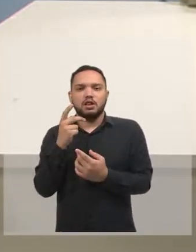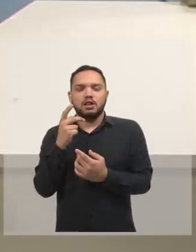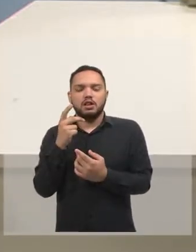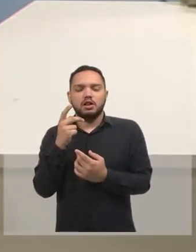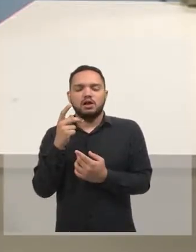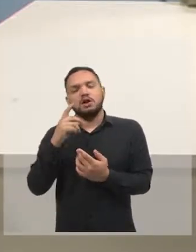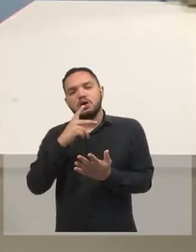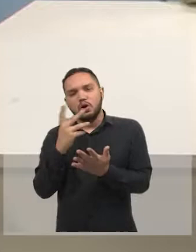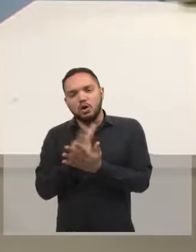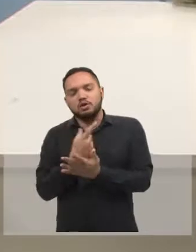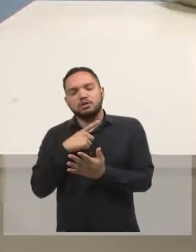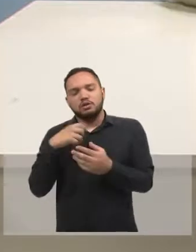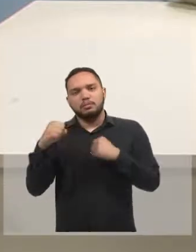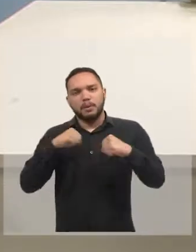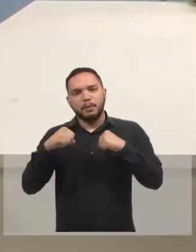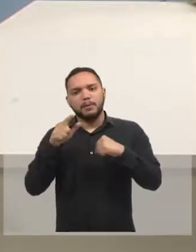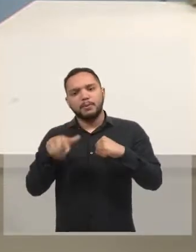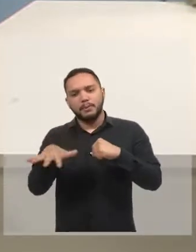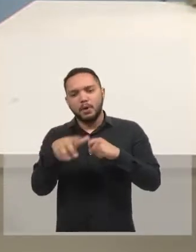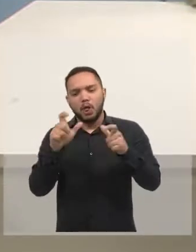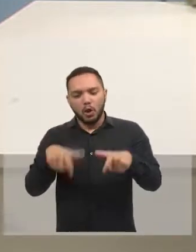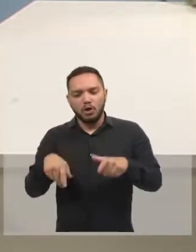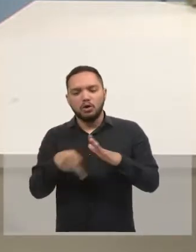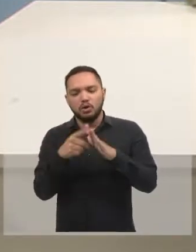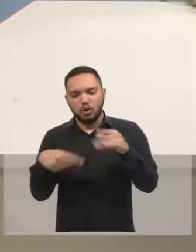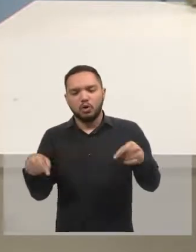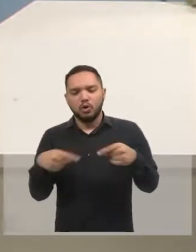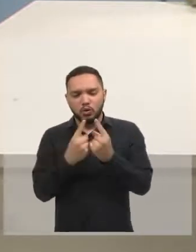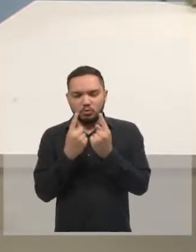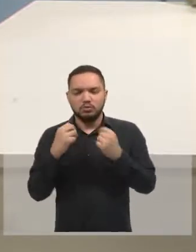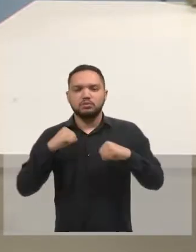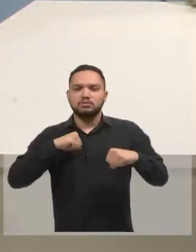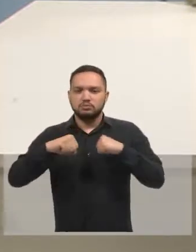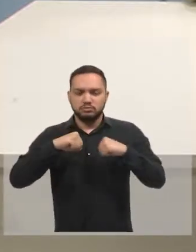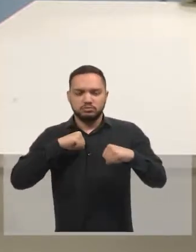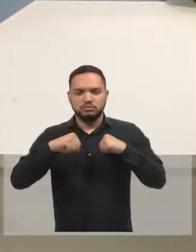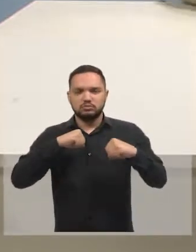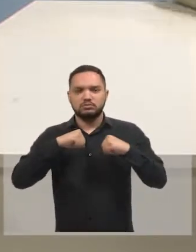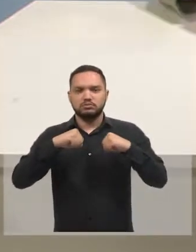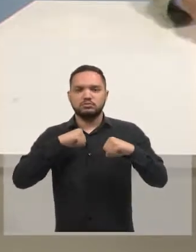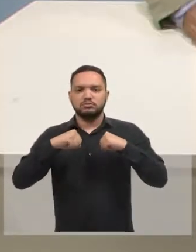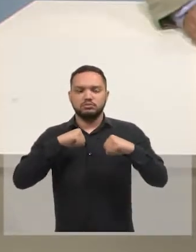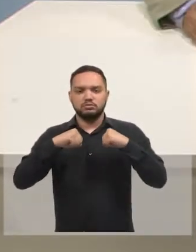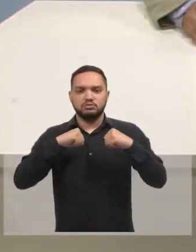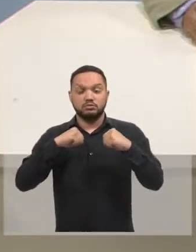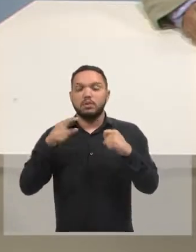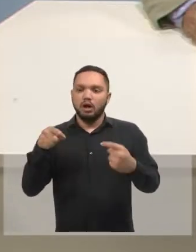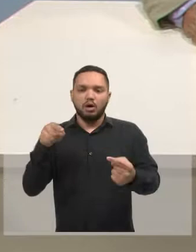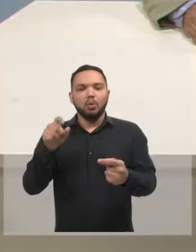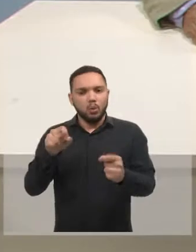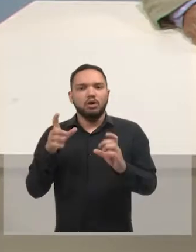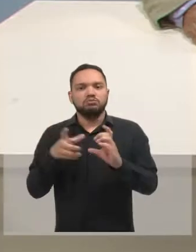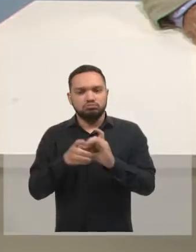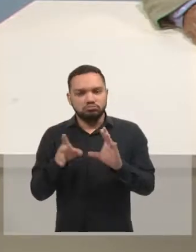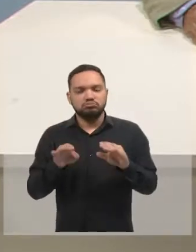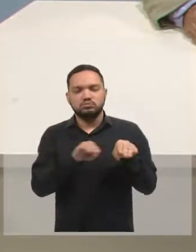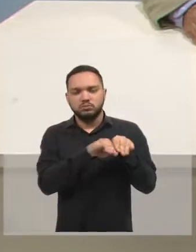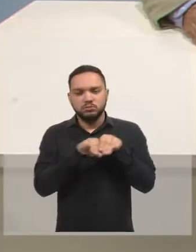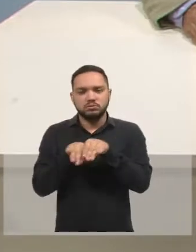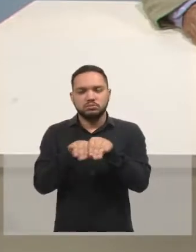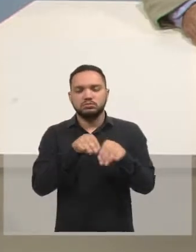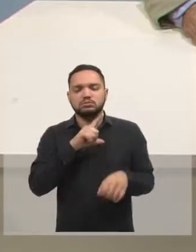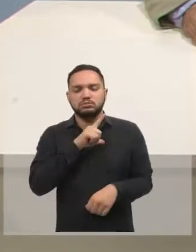acho que um embate, né? Um espaço muito importante para o debate de ideias de maneira democrática, né?